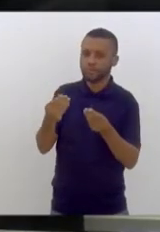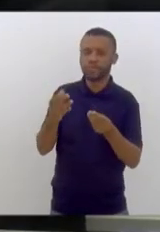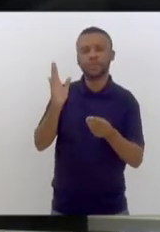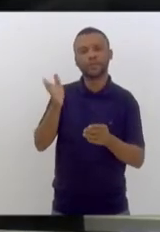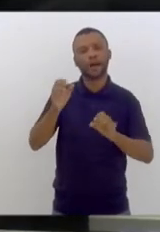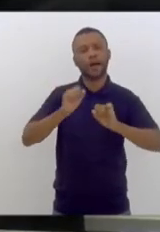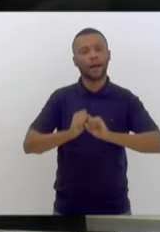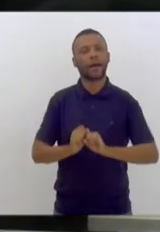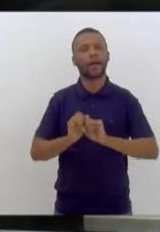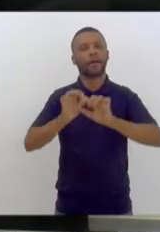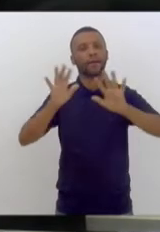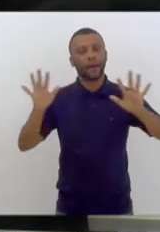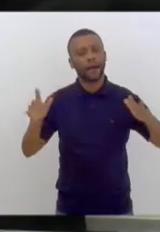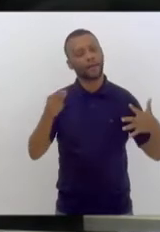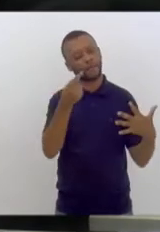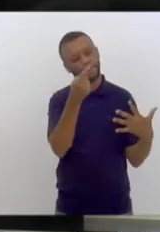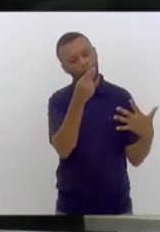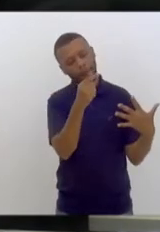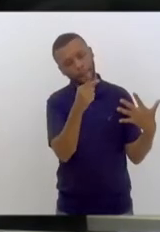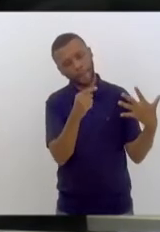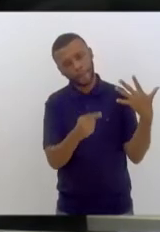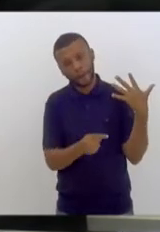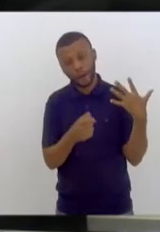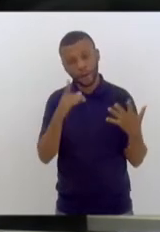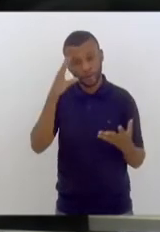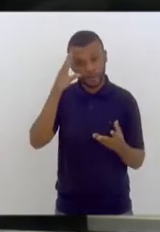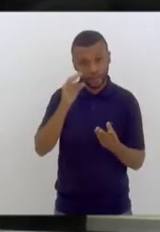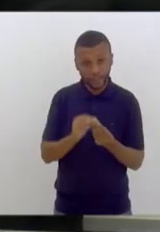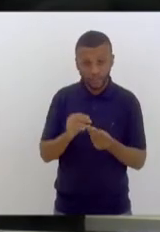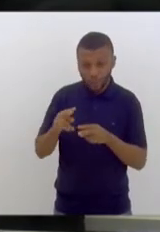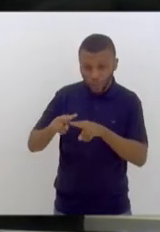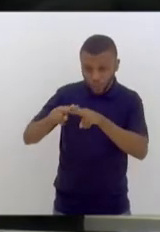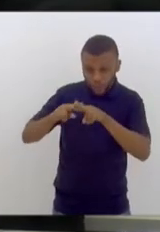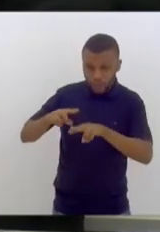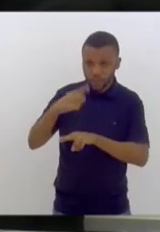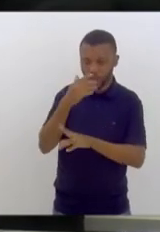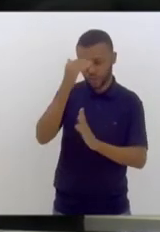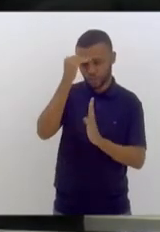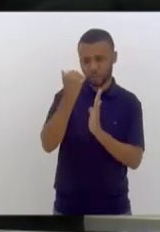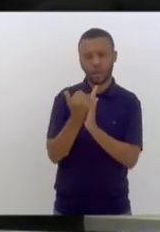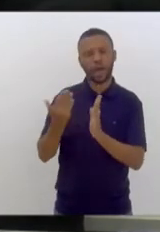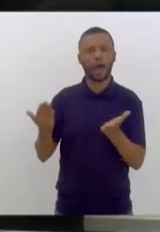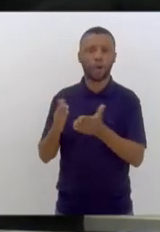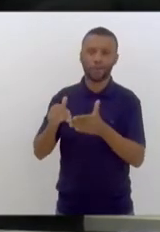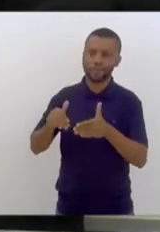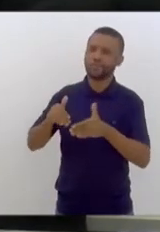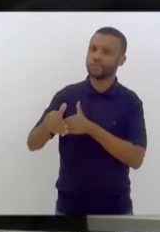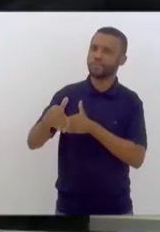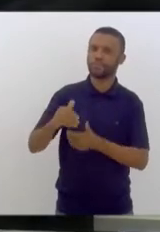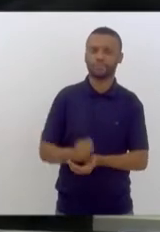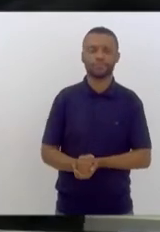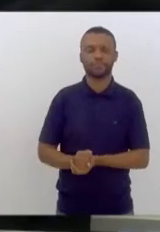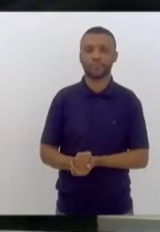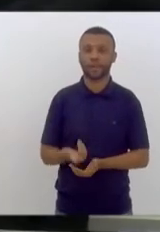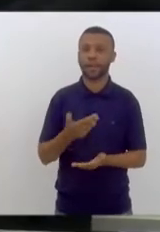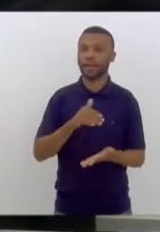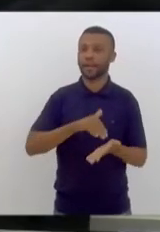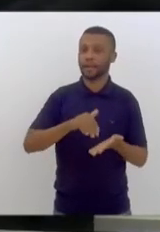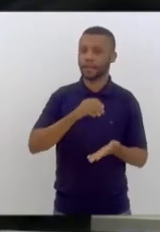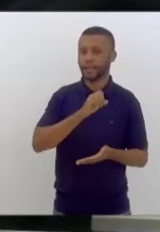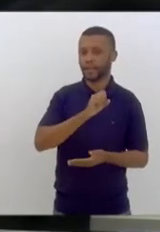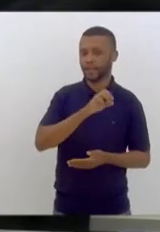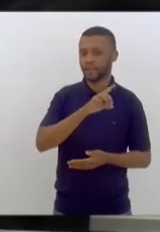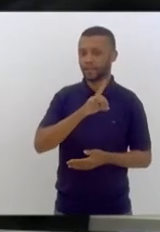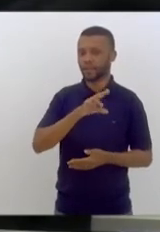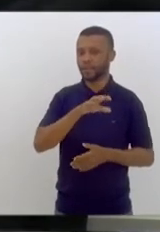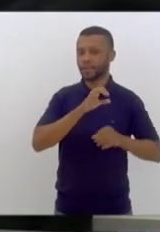definido, eu entendo que isso não é motivo para a gente não fazer isso a partir de agora. Certo? Tanto a SEDUC, em parceria